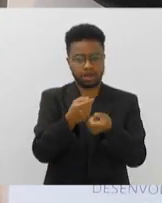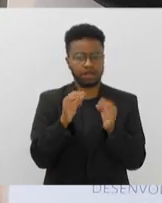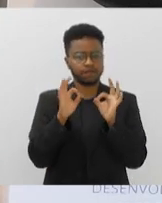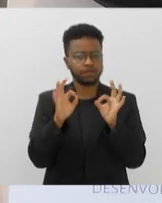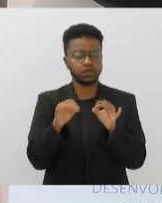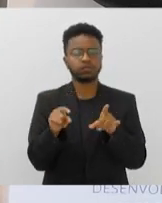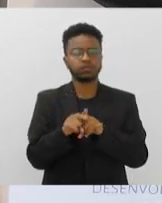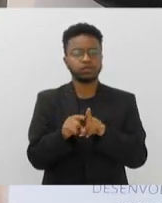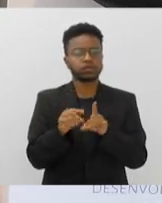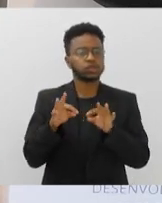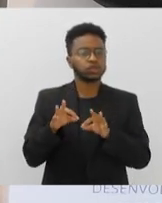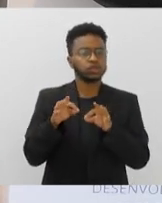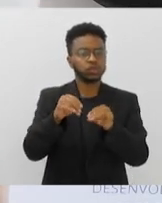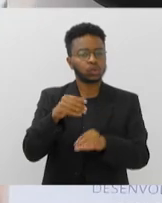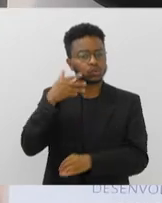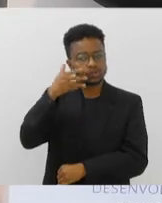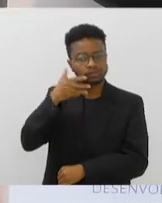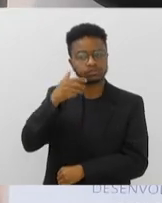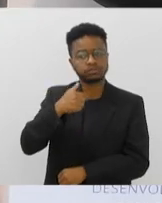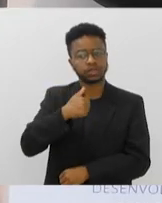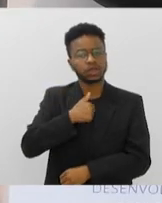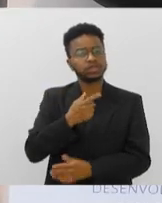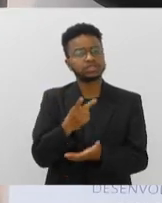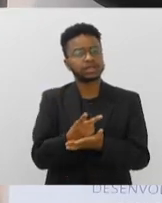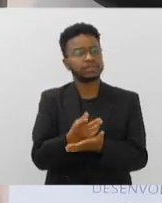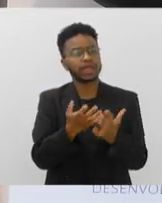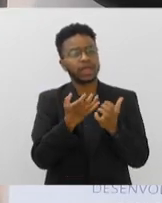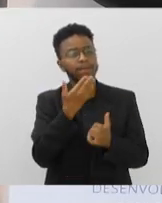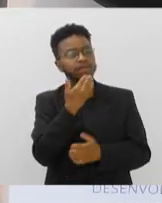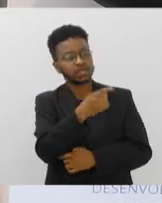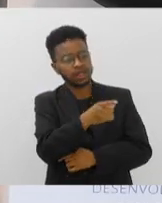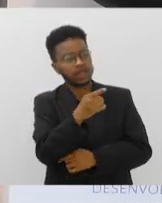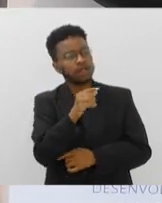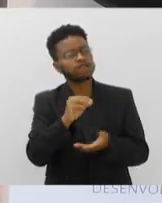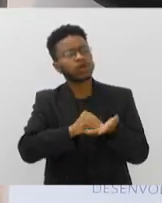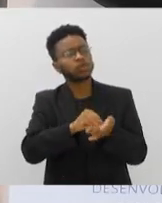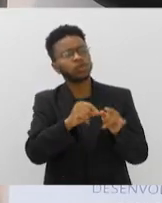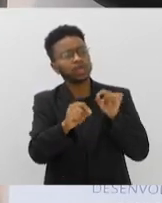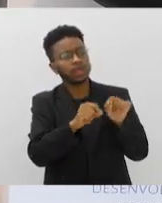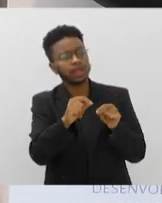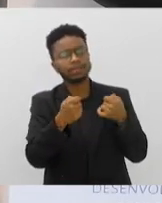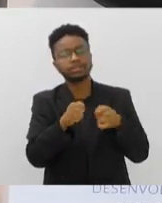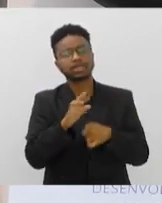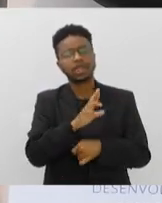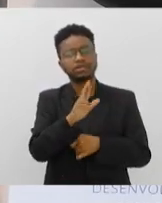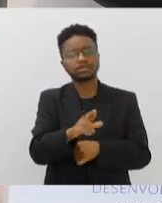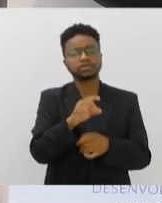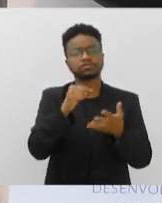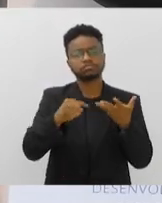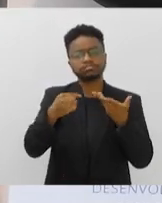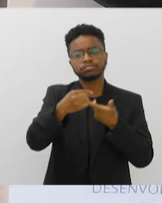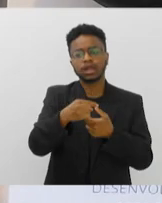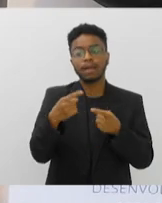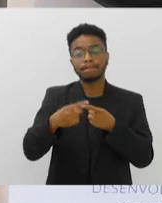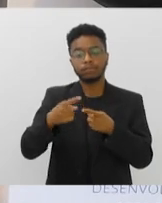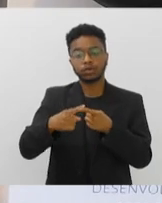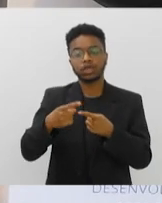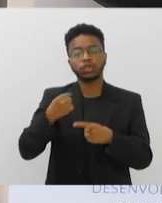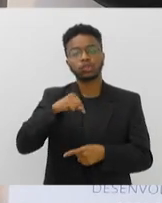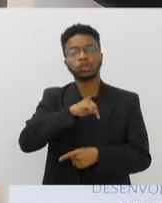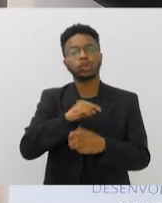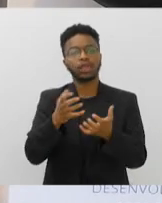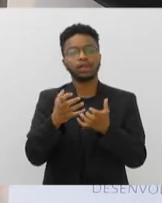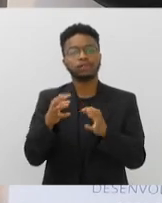todo mundo com fala eu faço questão fico Felipe quem é que falta traz aqui a a representação tá a representação porque a gente quer todo